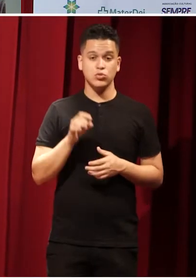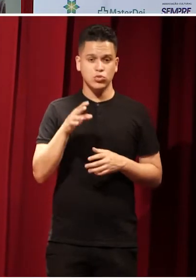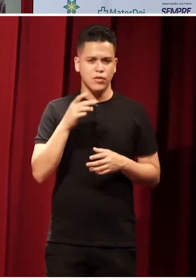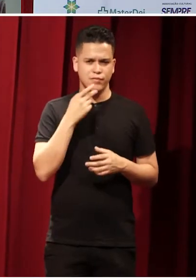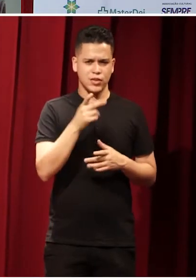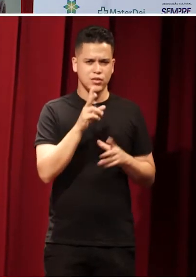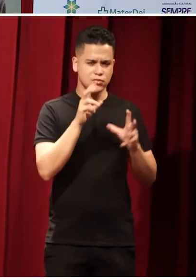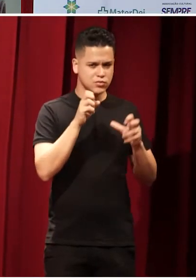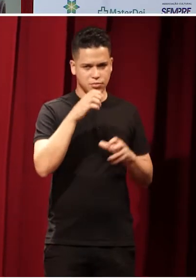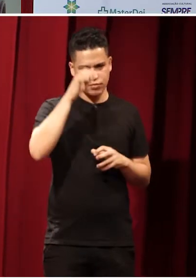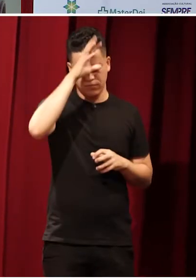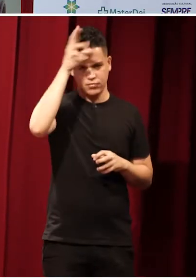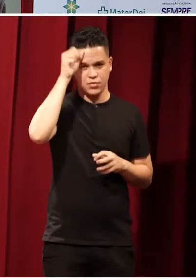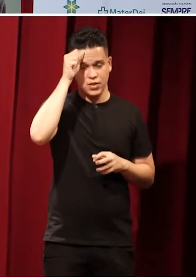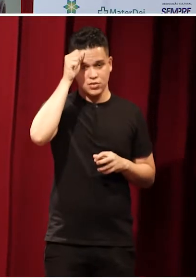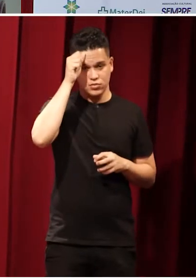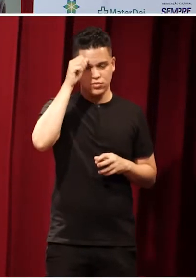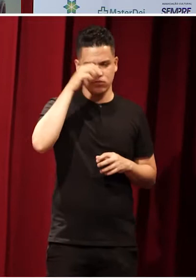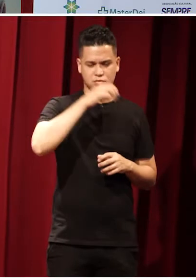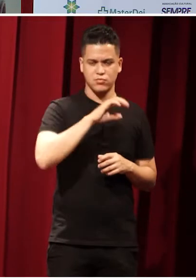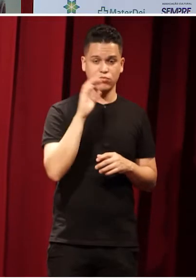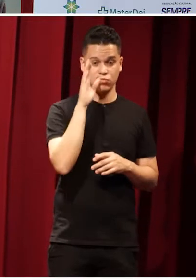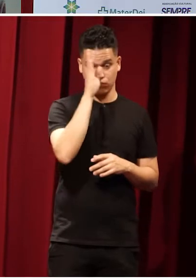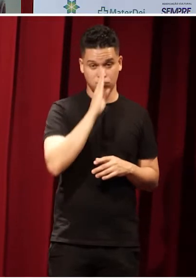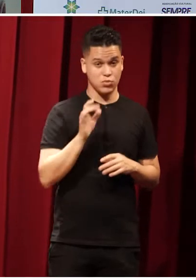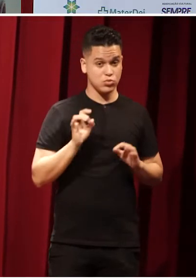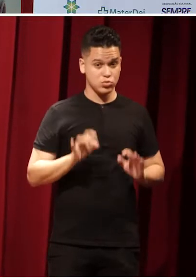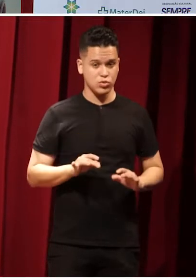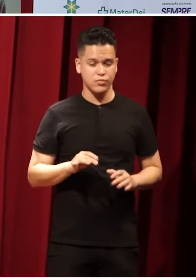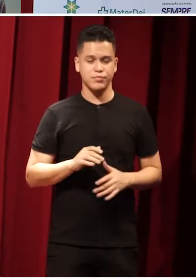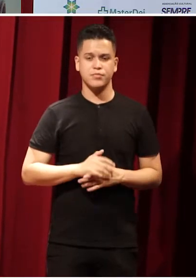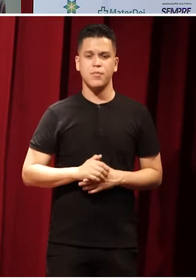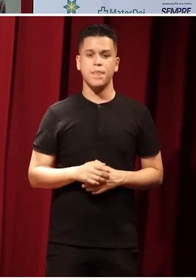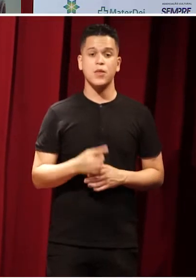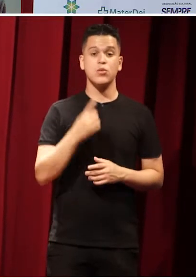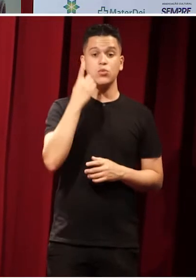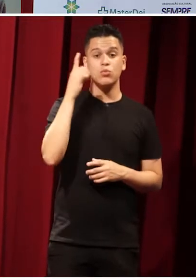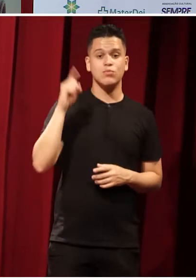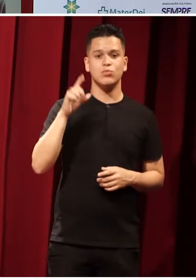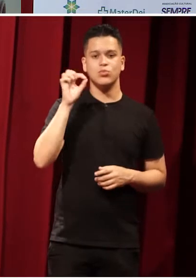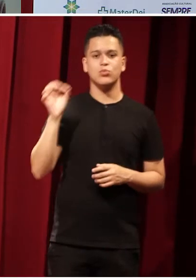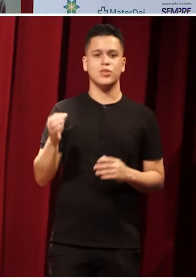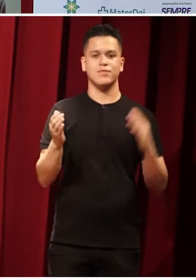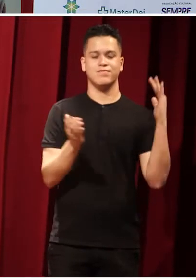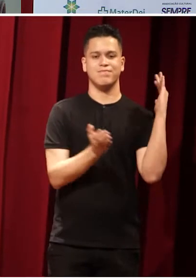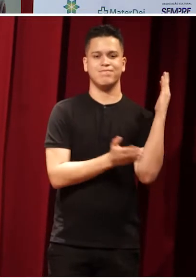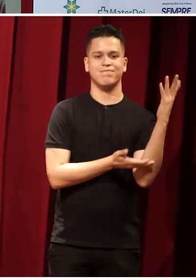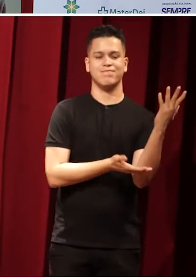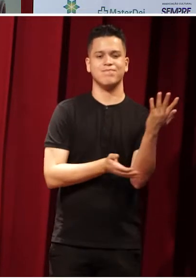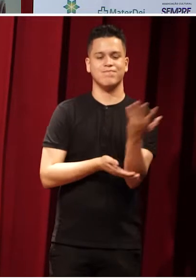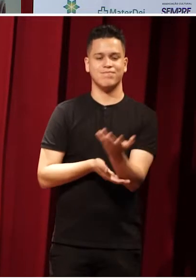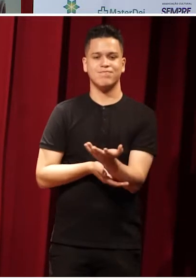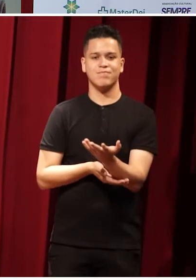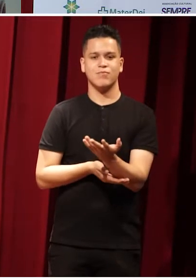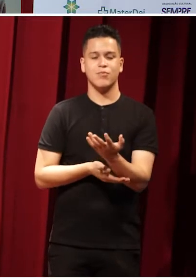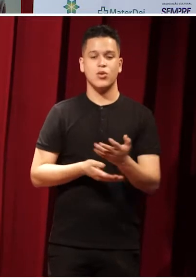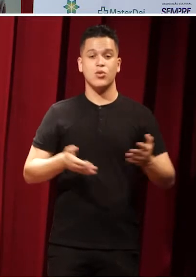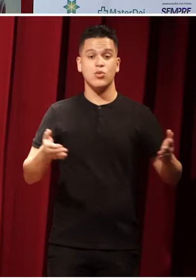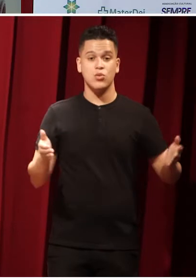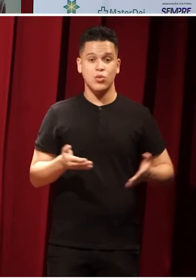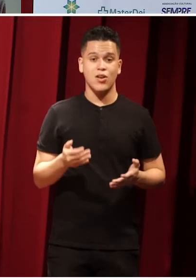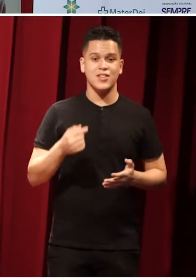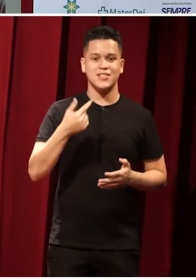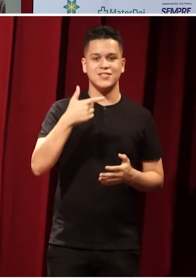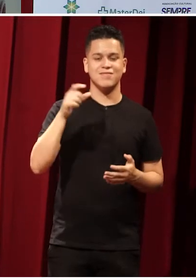apenas no que se refere à Amazônia brasileira, 1% da Amazônia brasileira tinha sido desmatada. Hoje